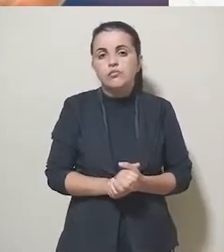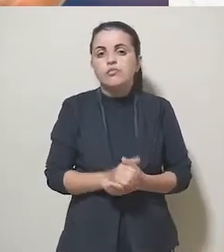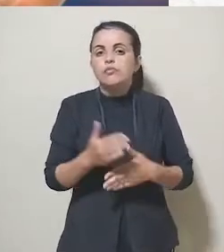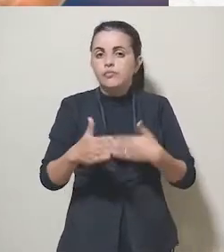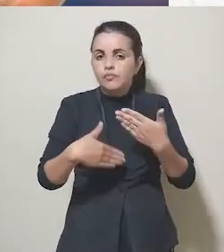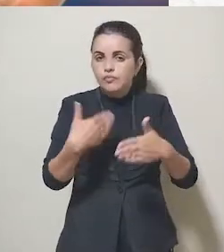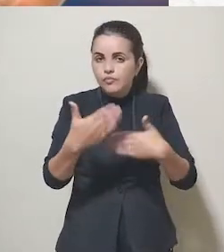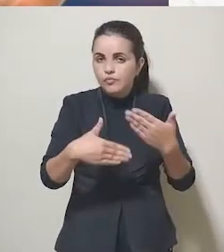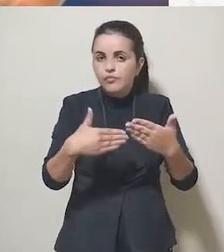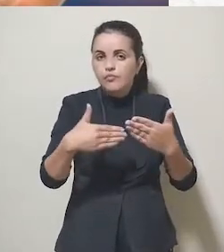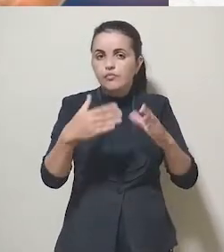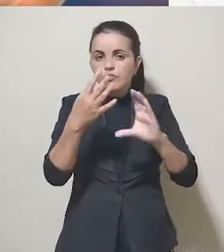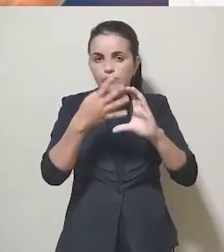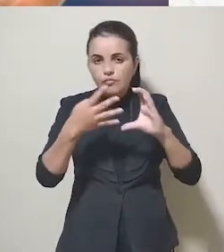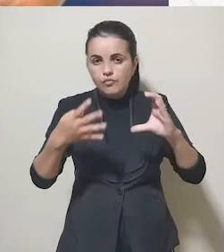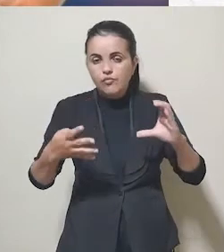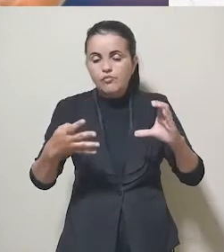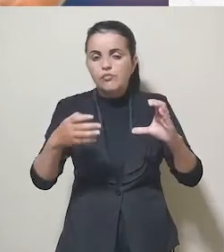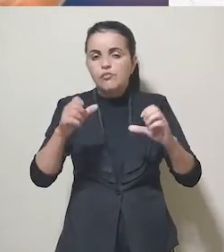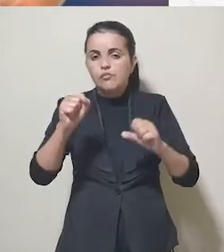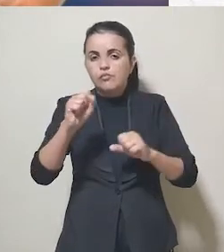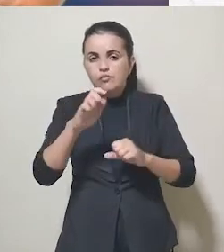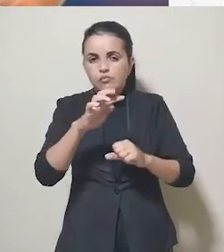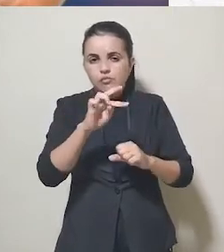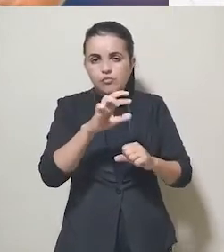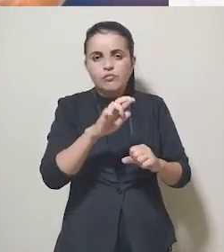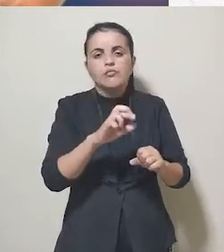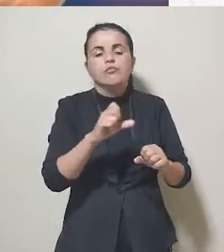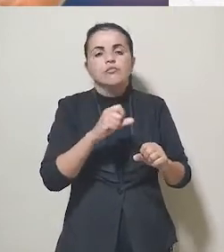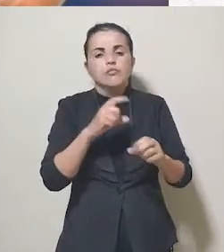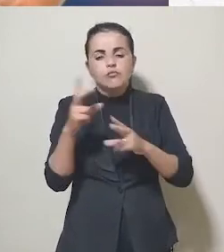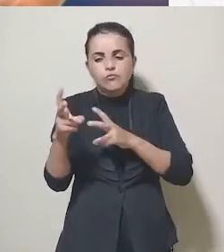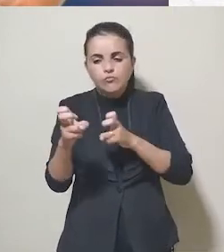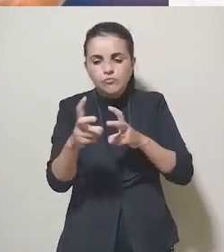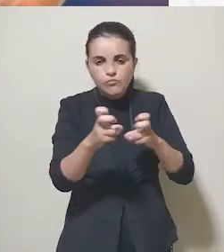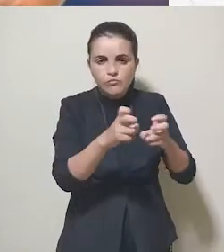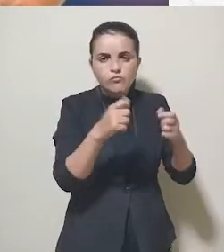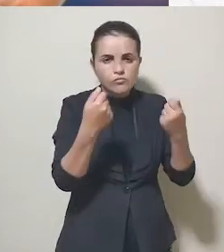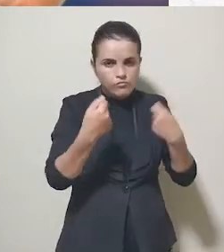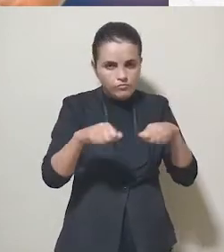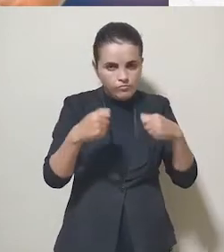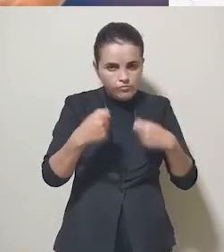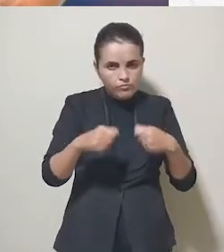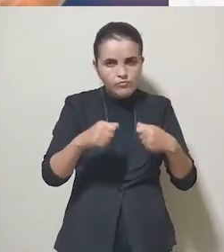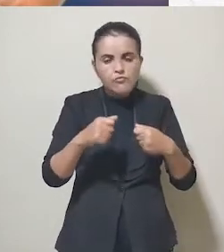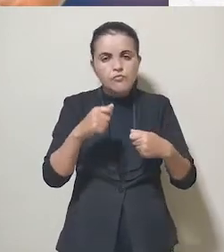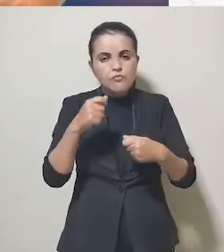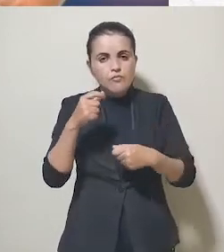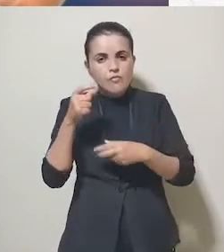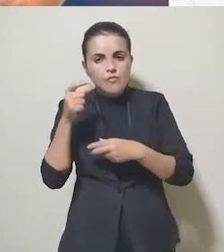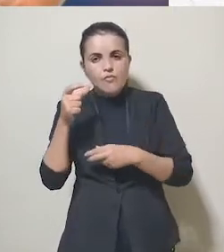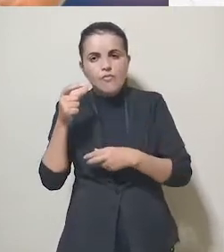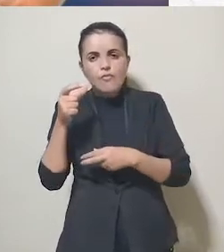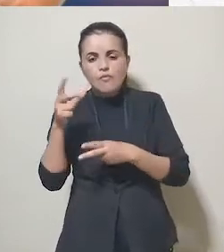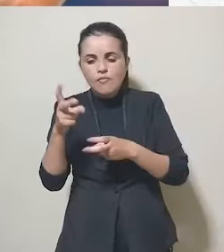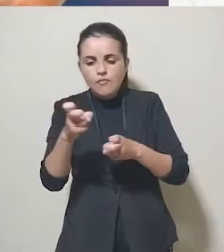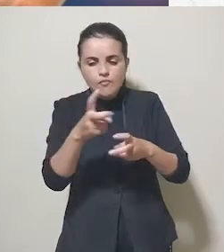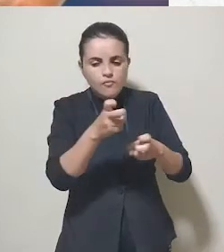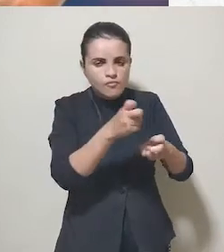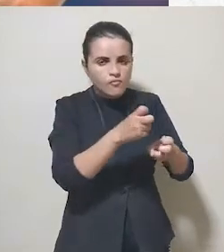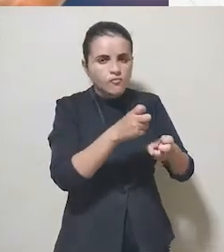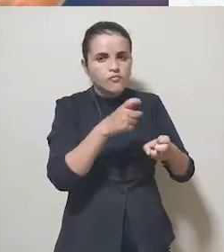A gente vai ver em seguida as características sexuais secundárias que a gente consegue identificar sem ter necessidade de olhar para os órgãos genitais, que isso vai